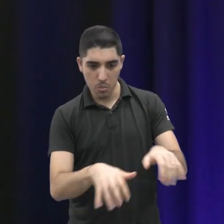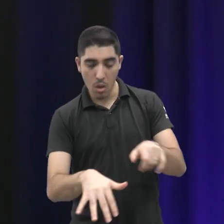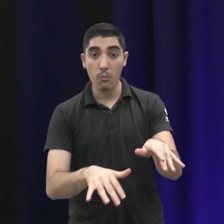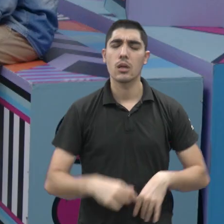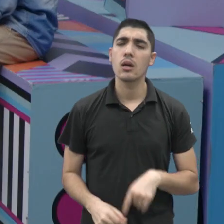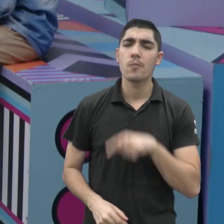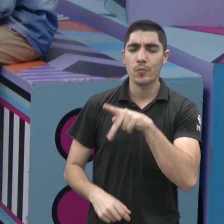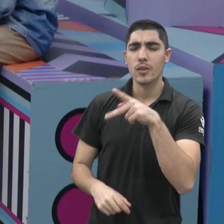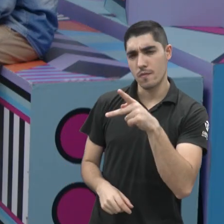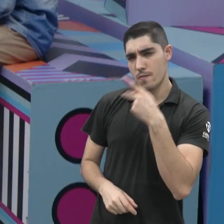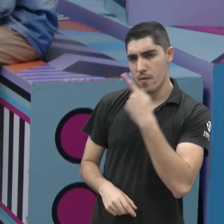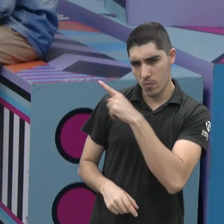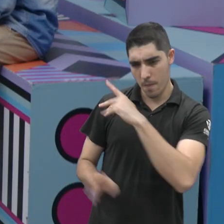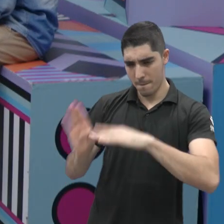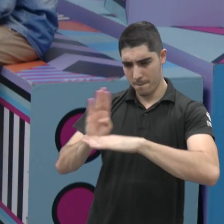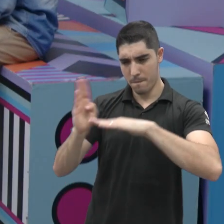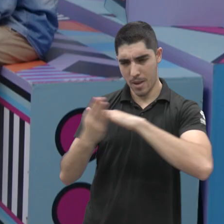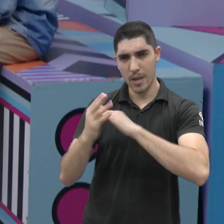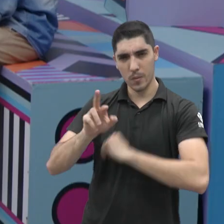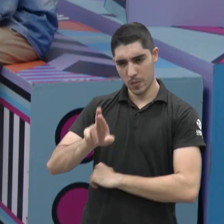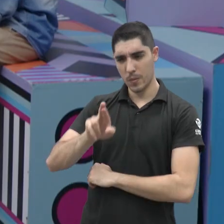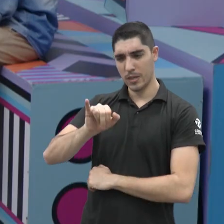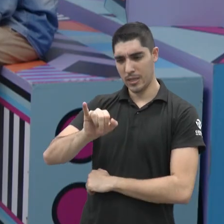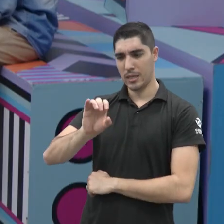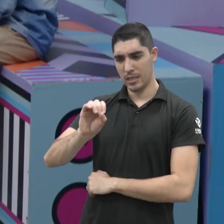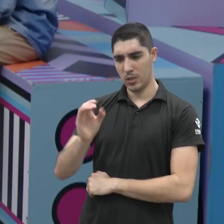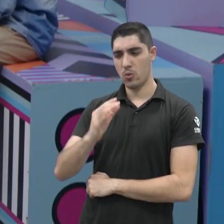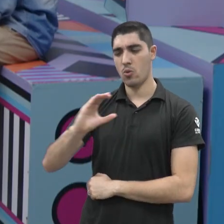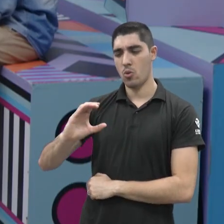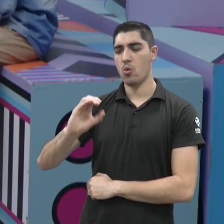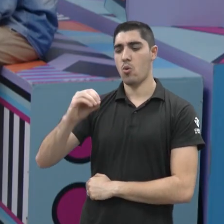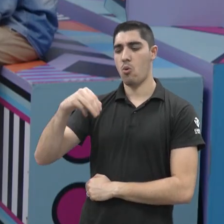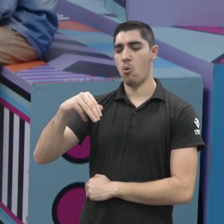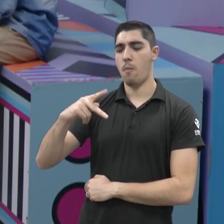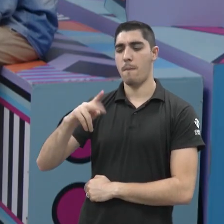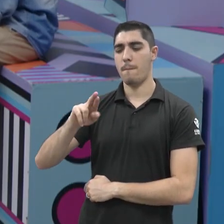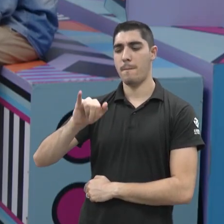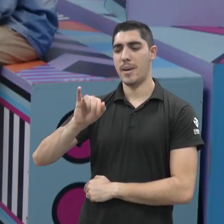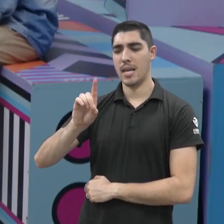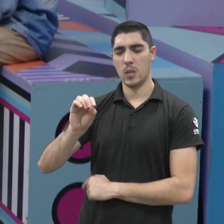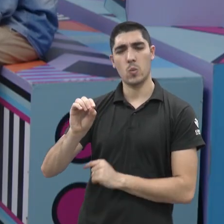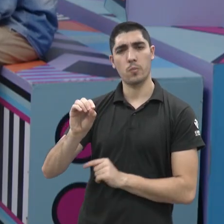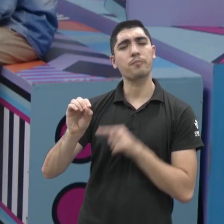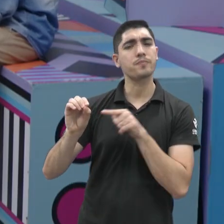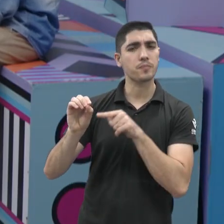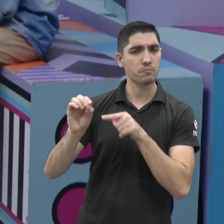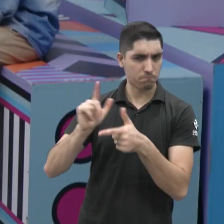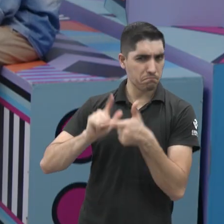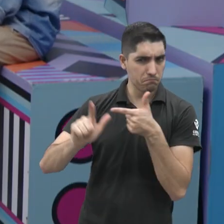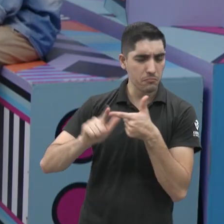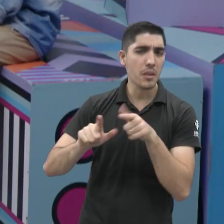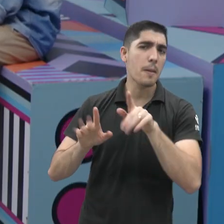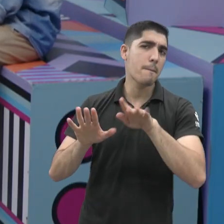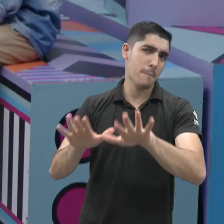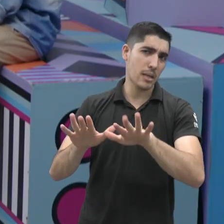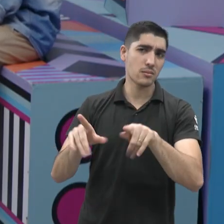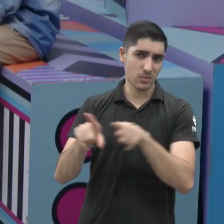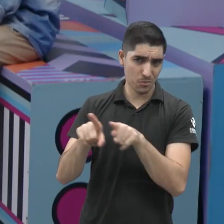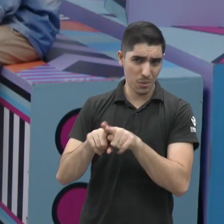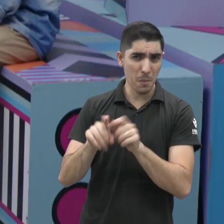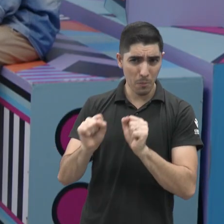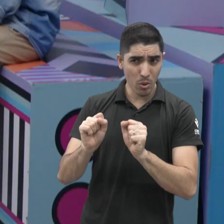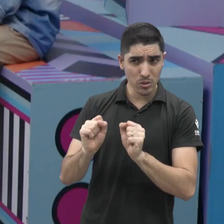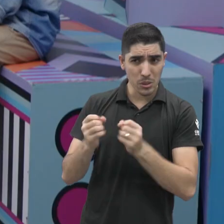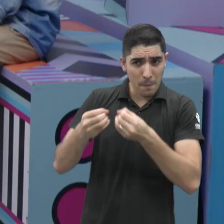são consistentes. E, professor, você comentou a respeito da situação no Rio Comprido, né, da realidade ali no Rio Comprido. Isso acaba, de alguma